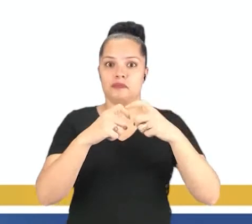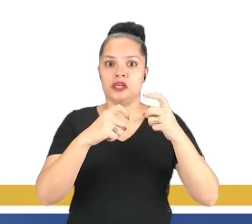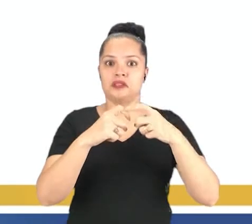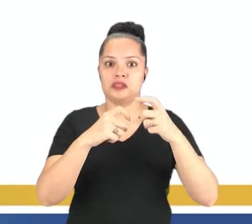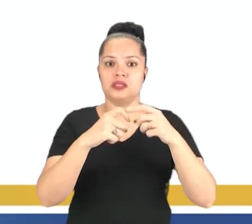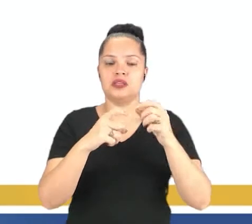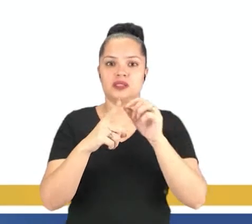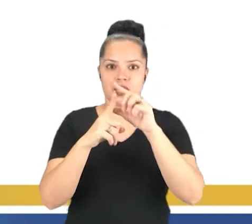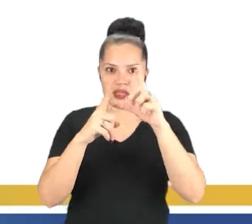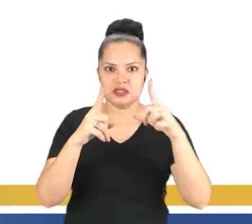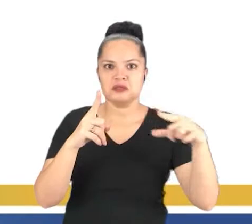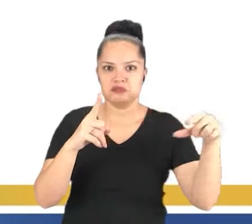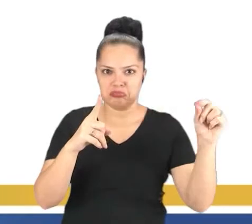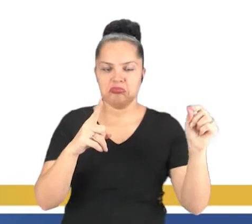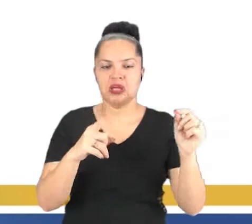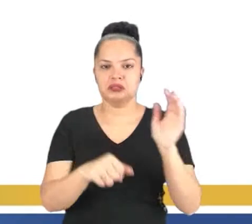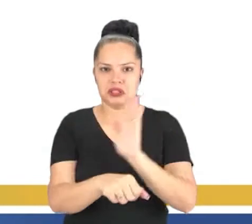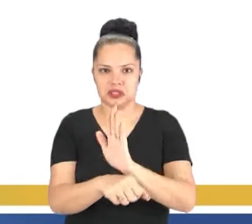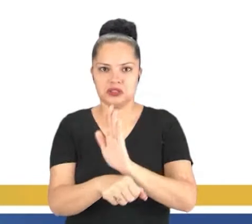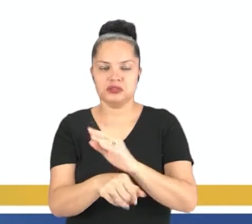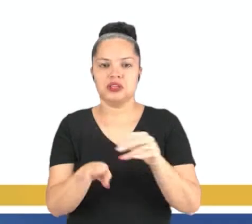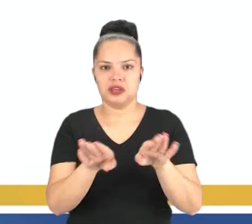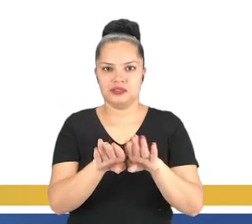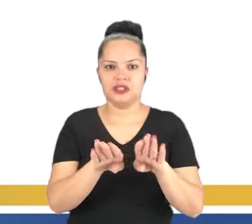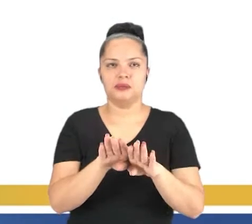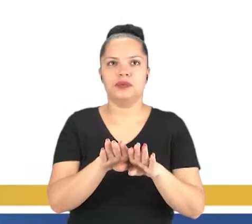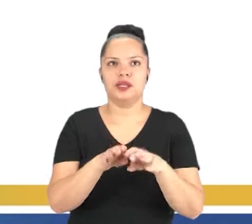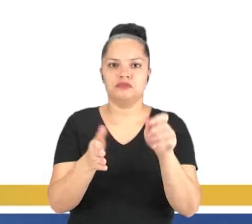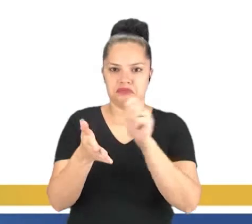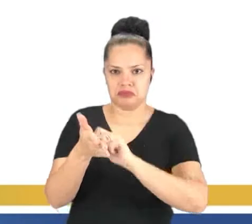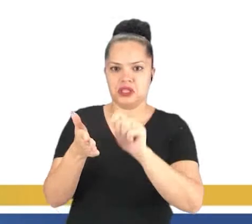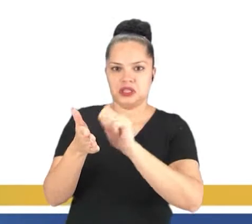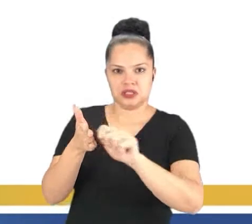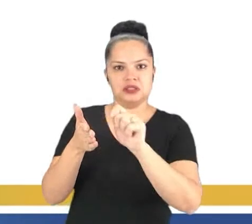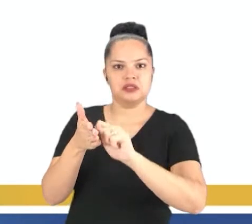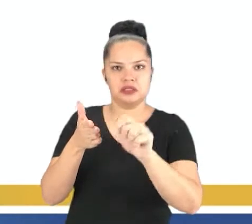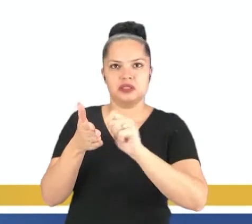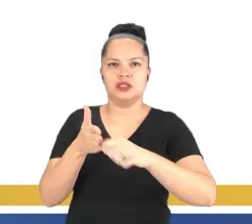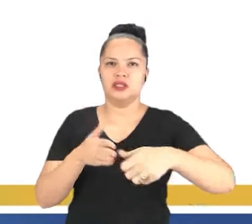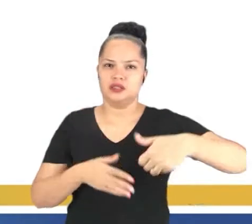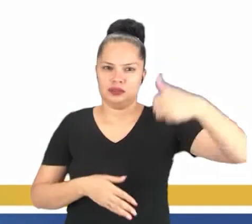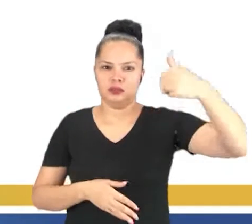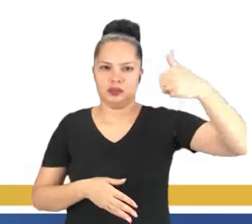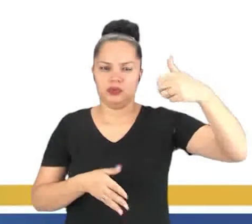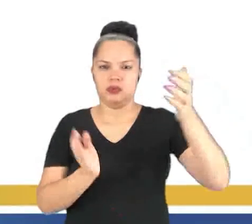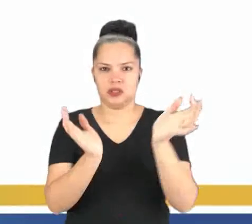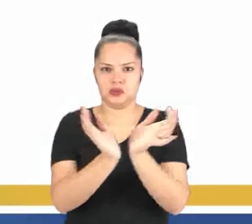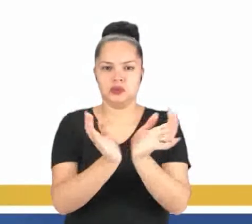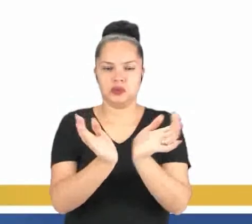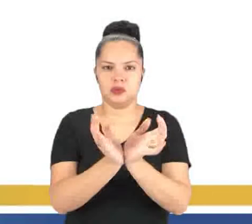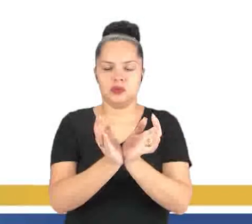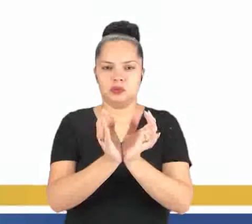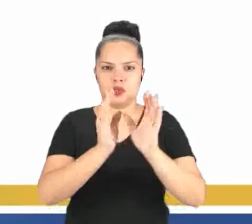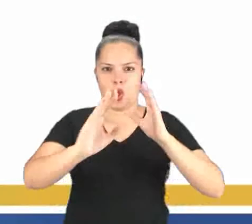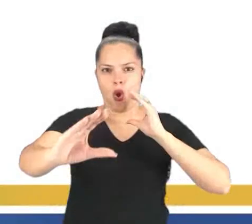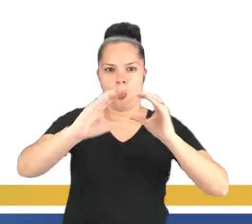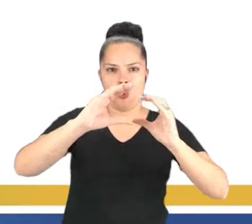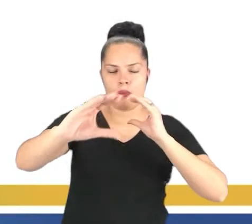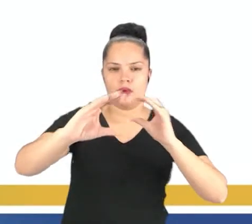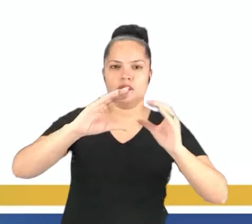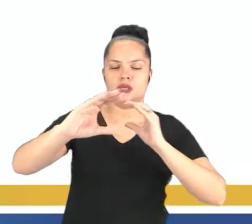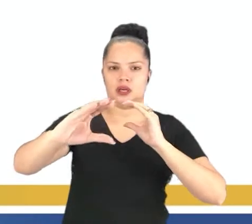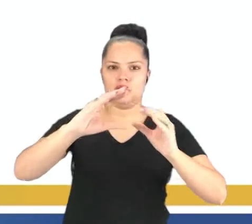astrologia e ourivesaria a escrita também uma característica marcante dos astecas os primeiros comunicavam-se por